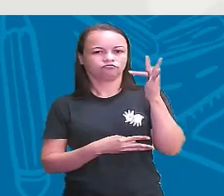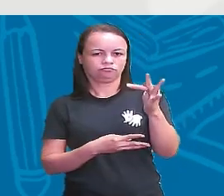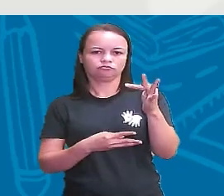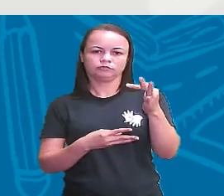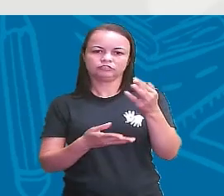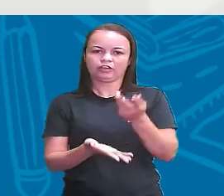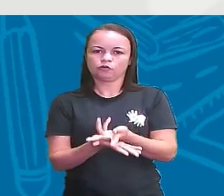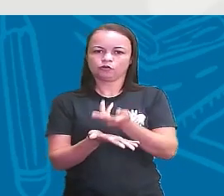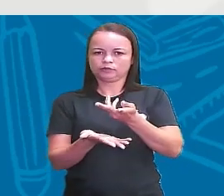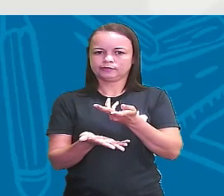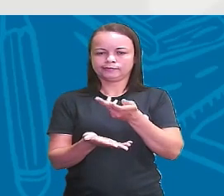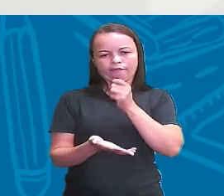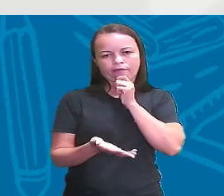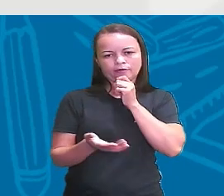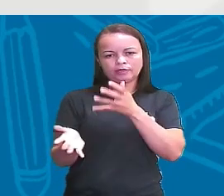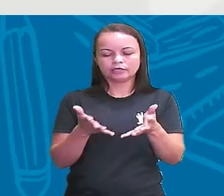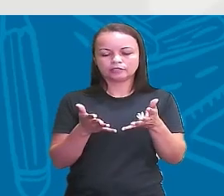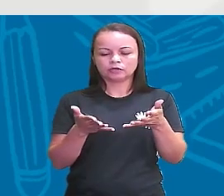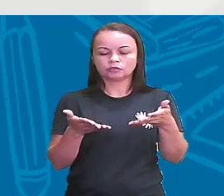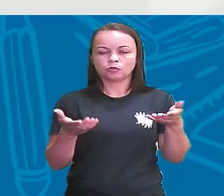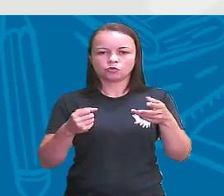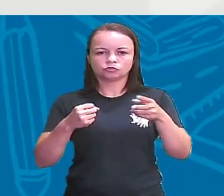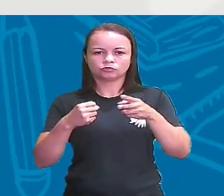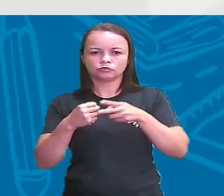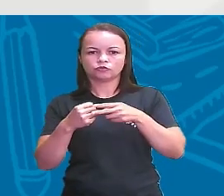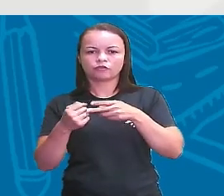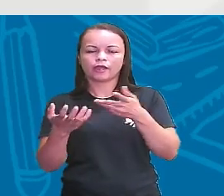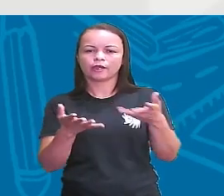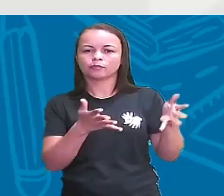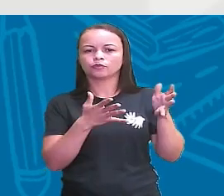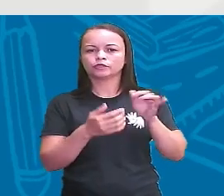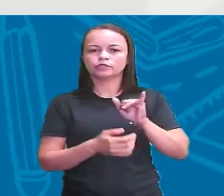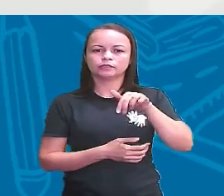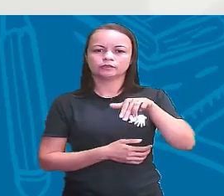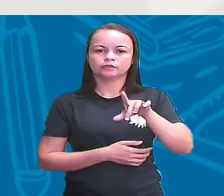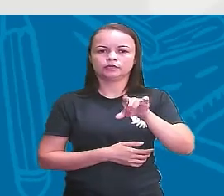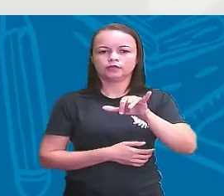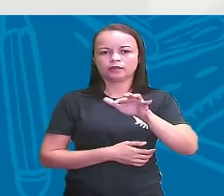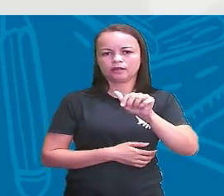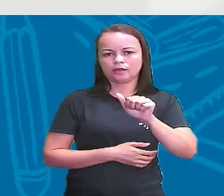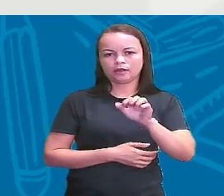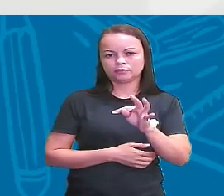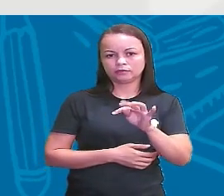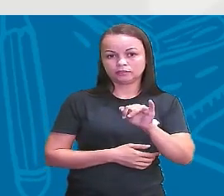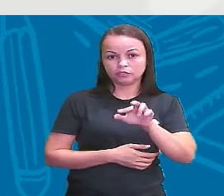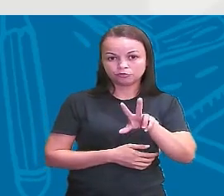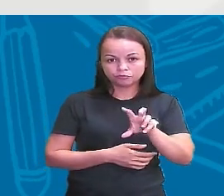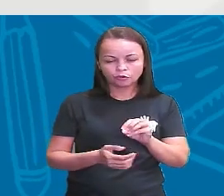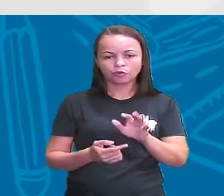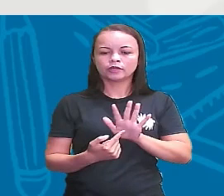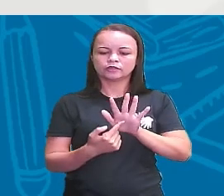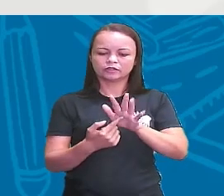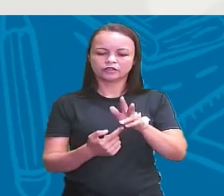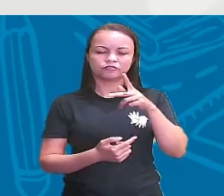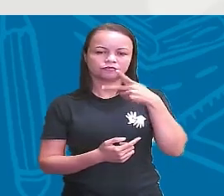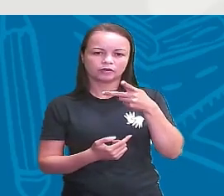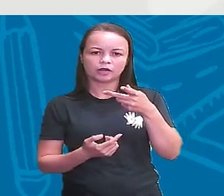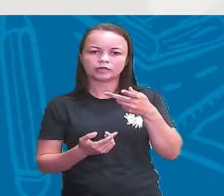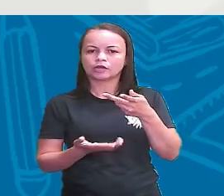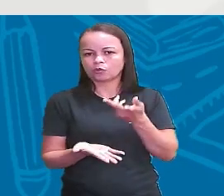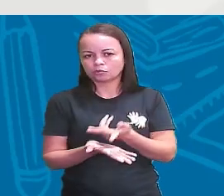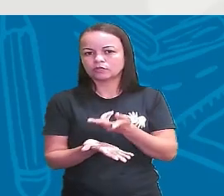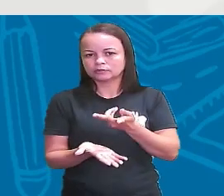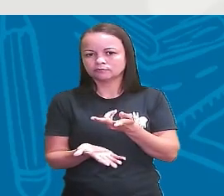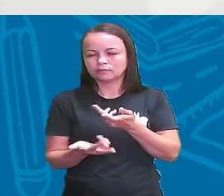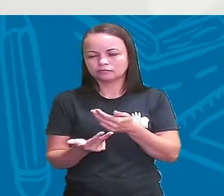o presente do indicativo em espanhol, que indica uma ação que ocorre no momento em que se fala,